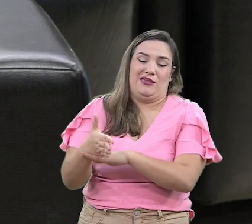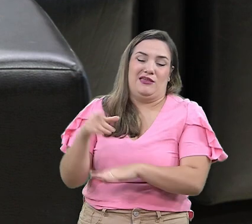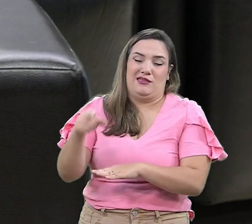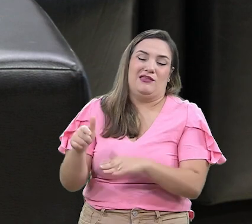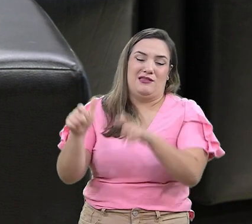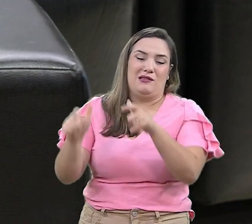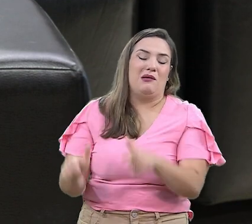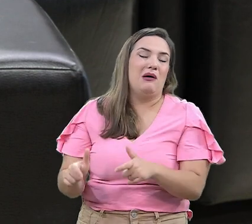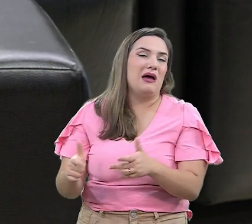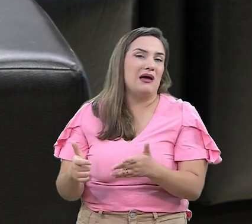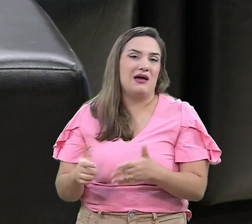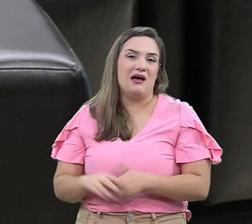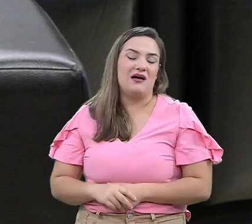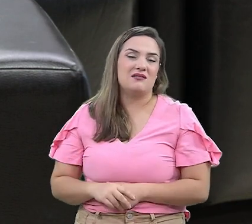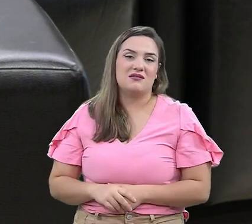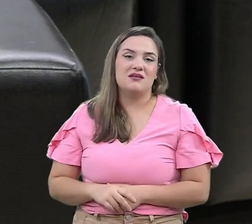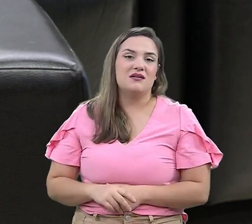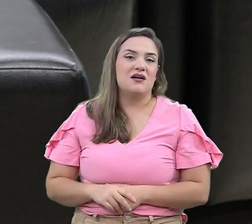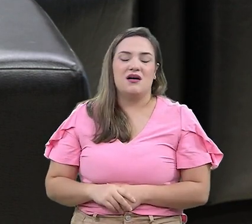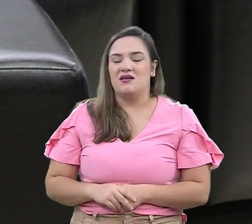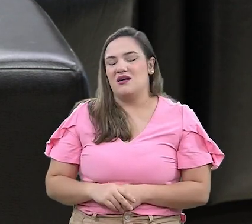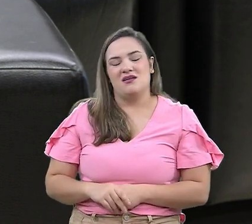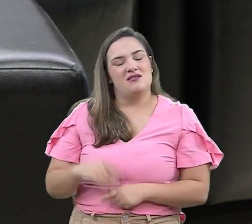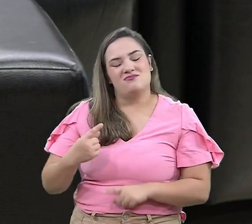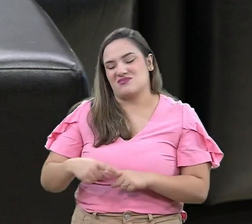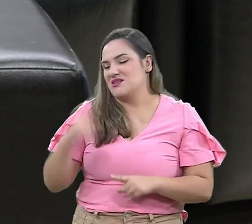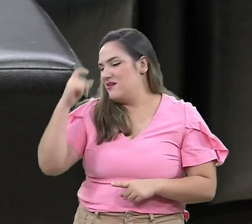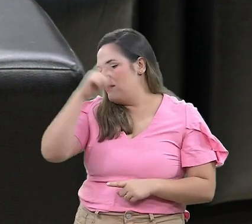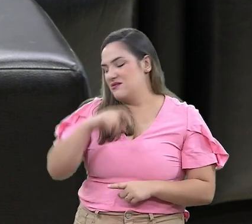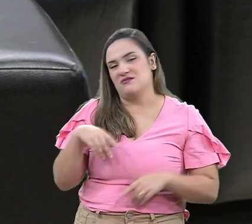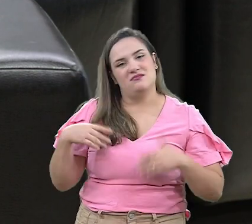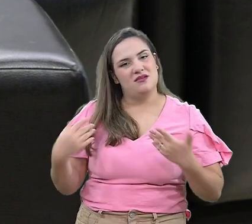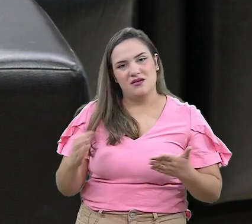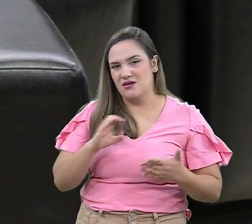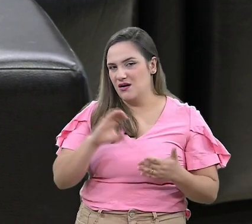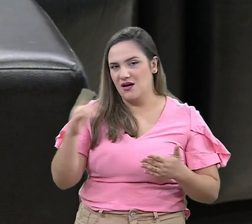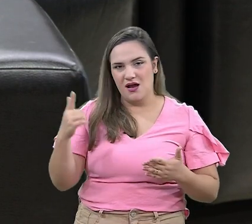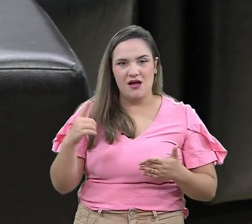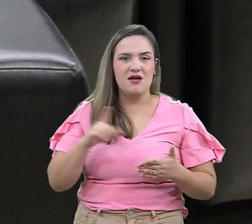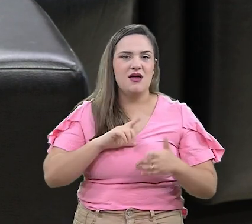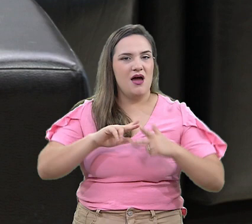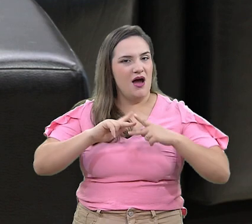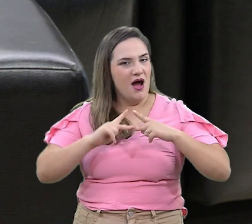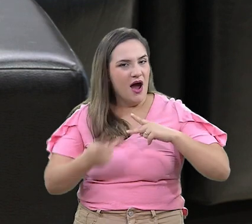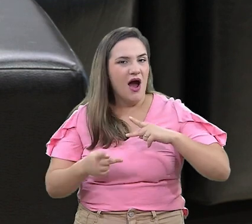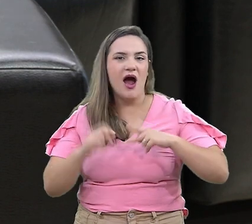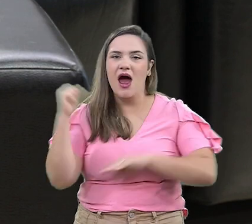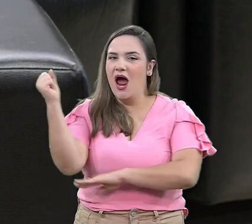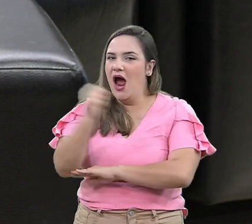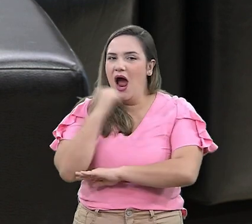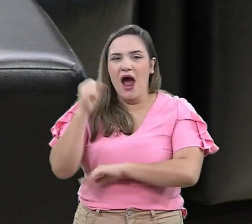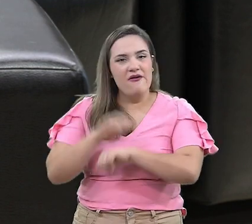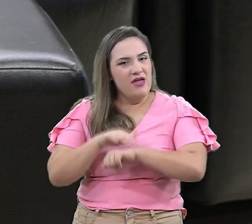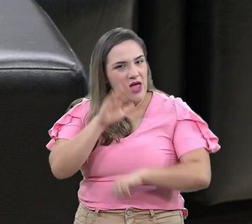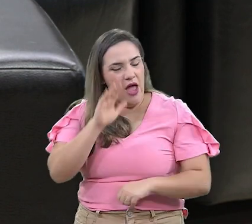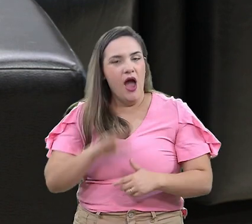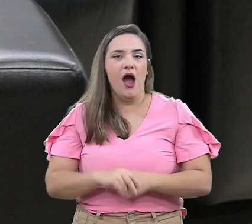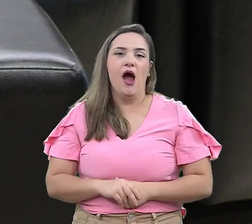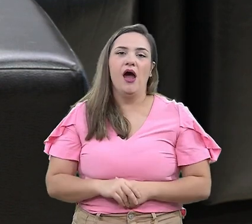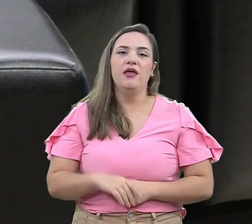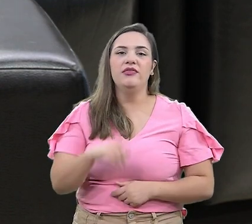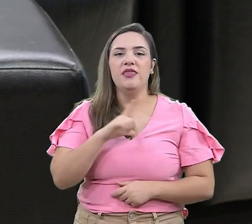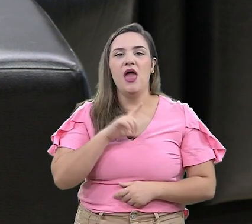ir naquele ambiente porque já não conseguem mais. E claro, como uma consequência mais grave, né,